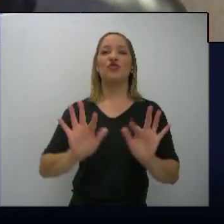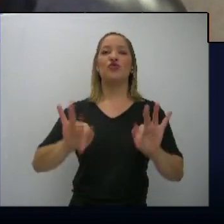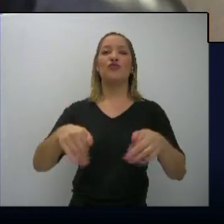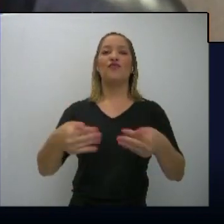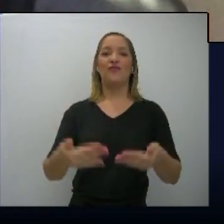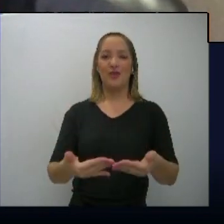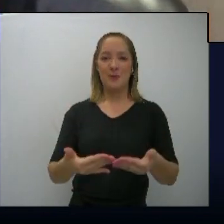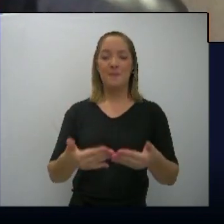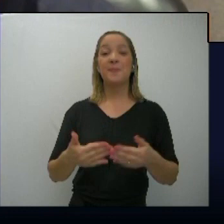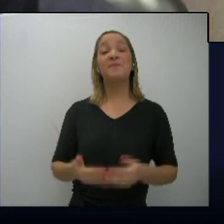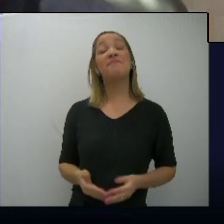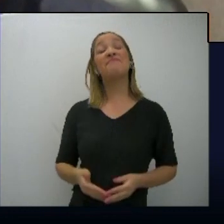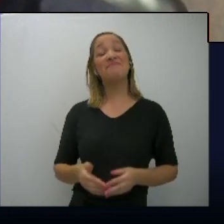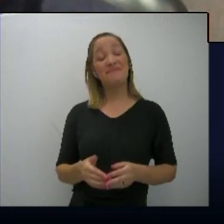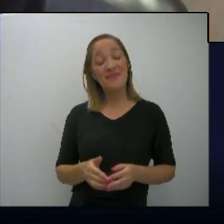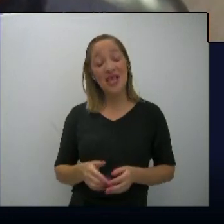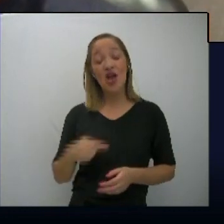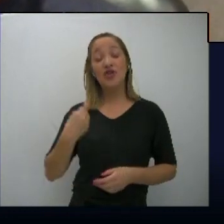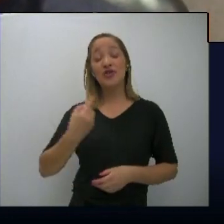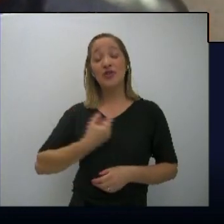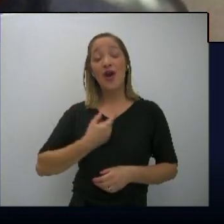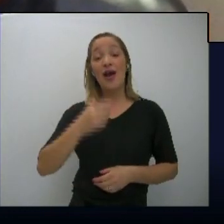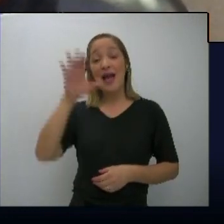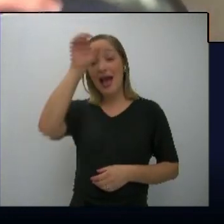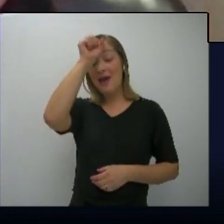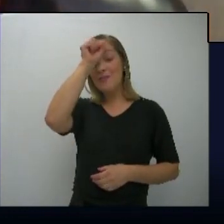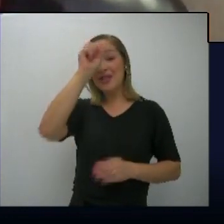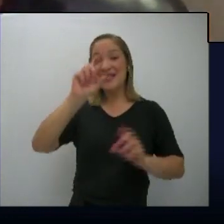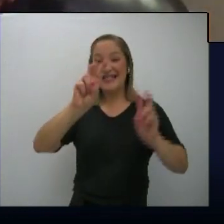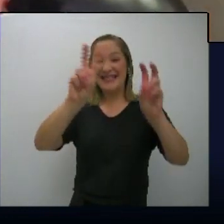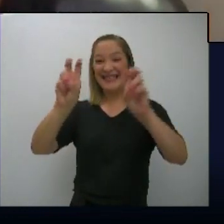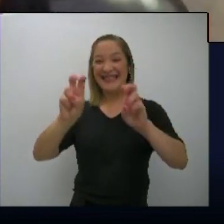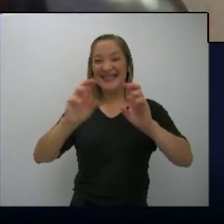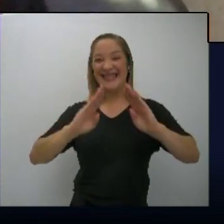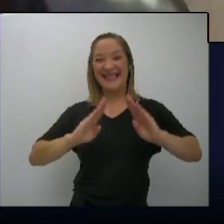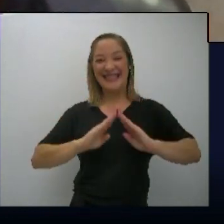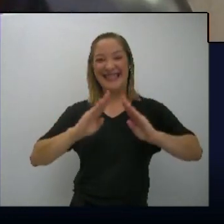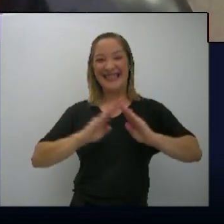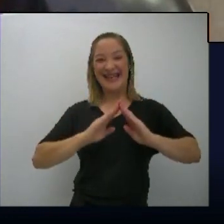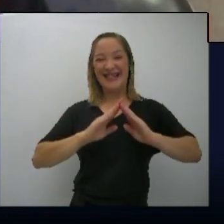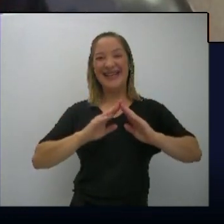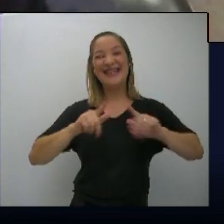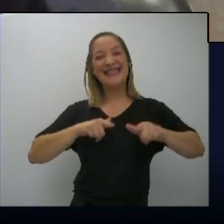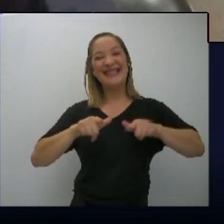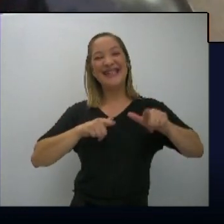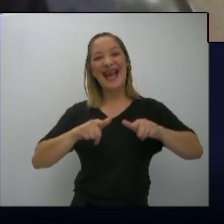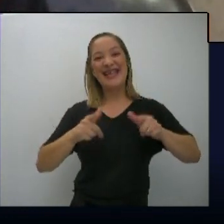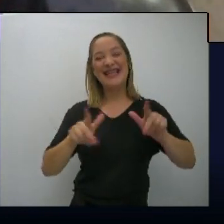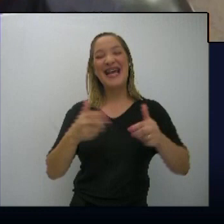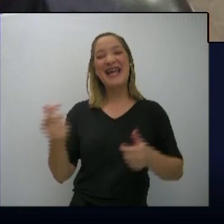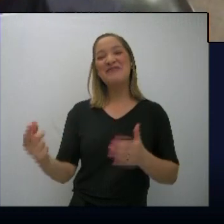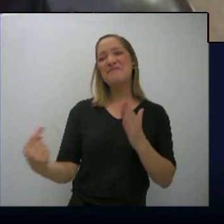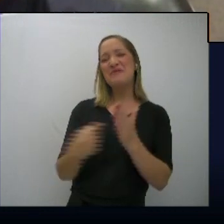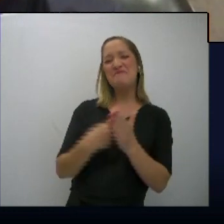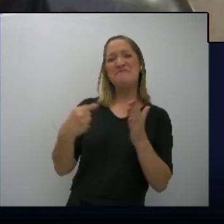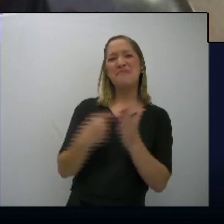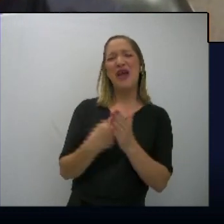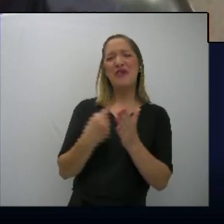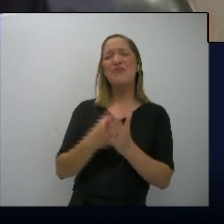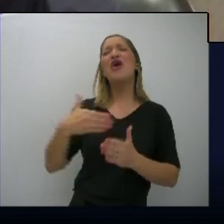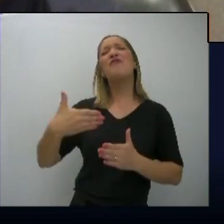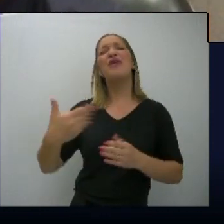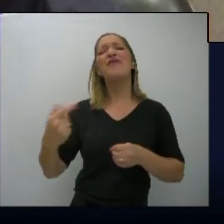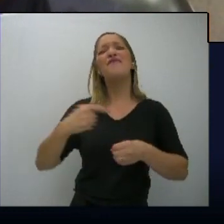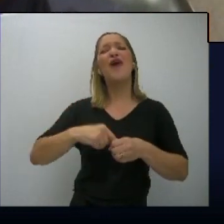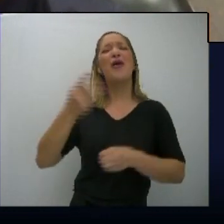comentando nosso aprendizado sobre trabalho remoto muito muito muito me pergunta quando é que volta ao normal quando é que volta tudo como era antes a gente também escritório